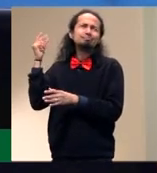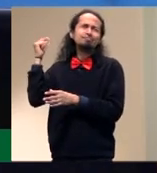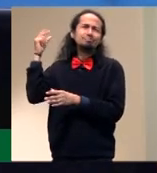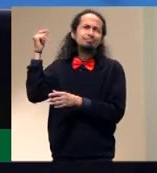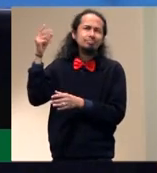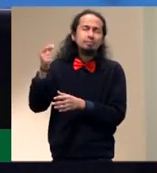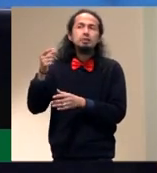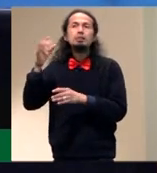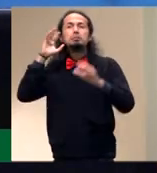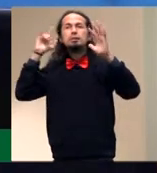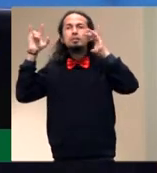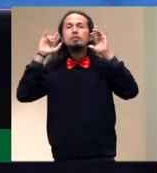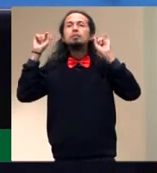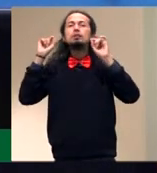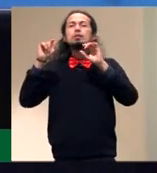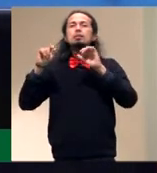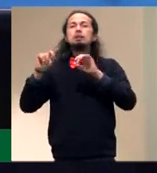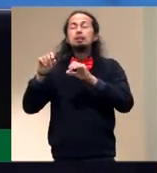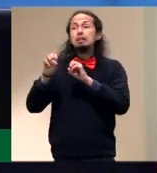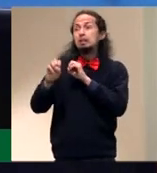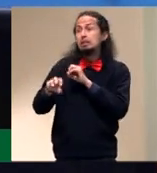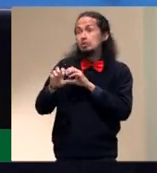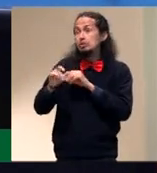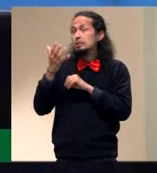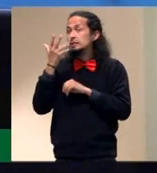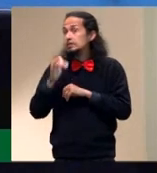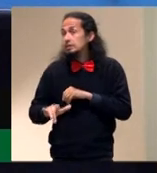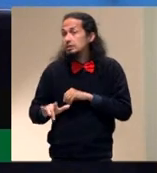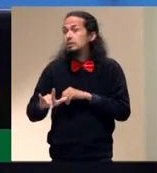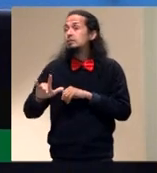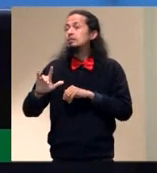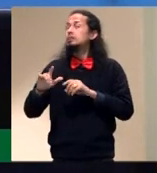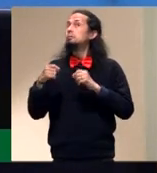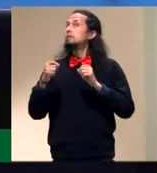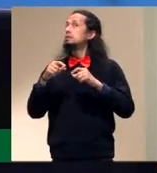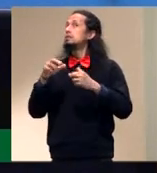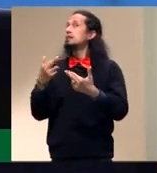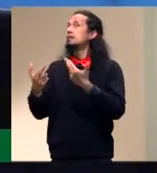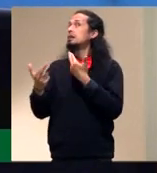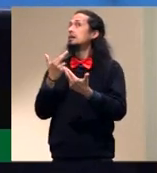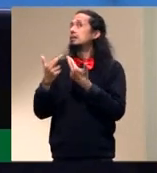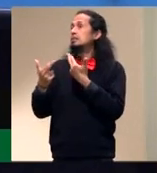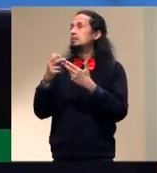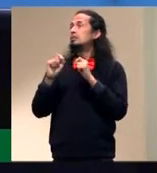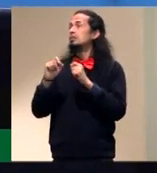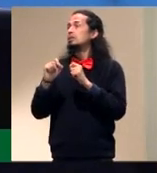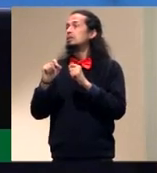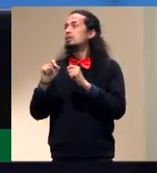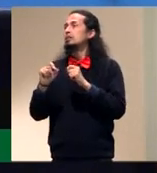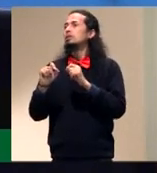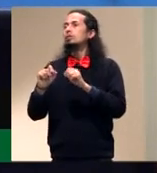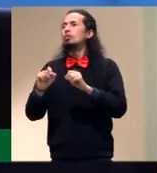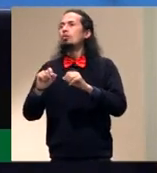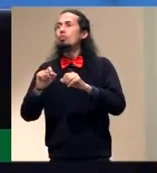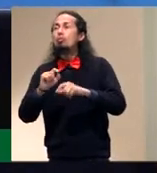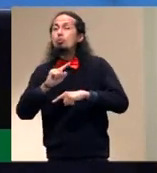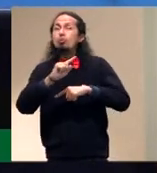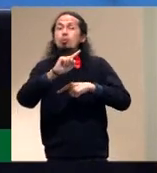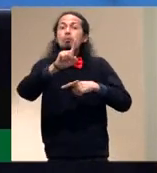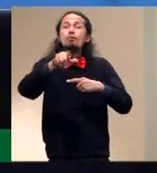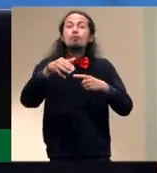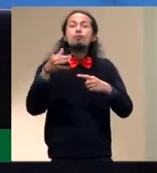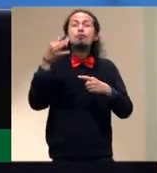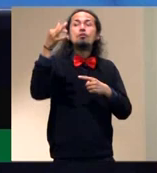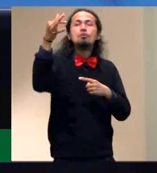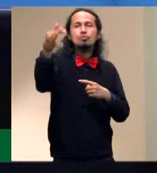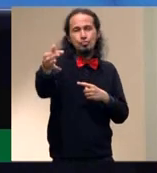ter um compromisso com os anos posteriores. Para vocês entenderem como a composição de uma